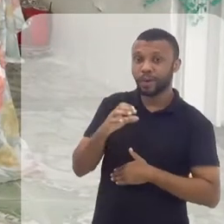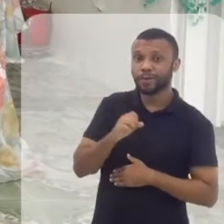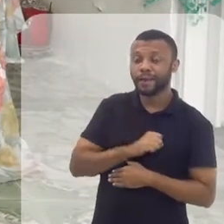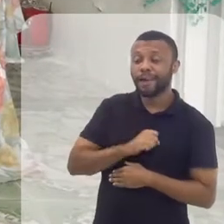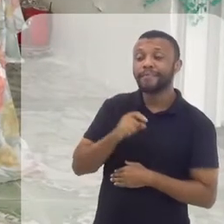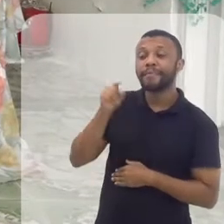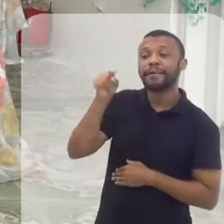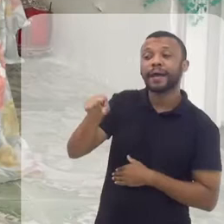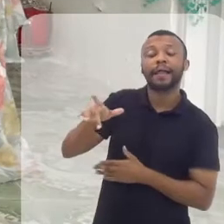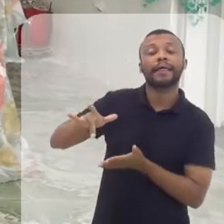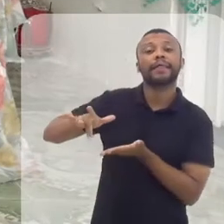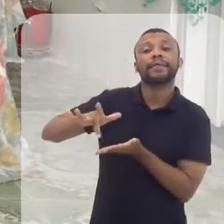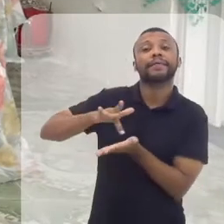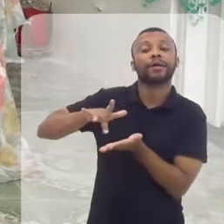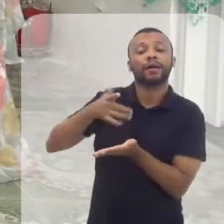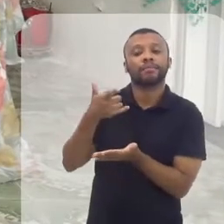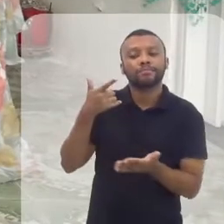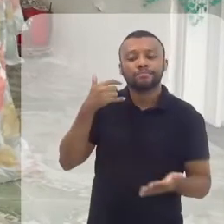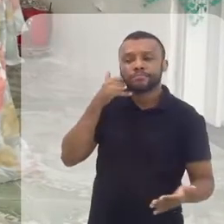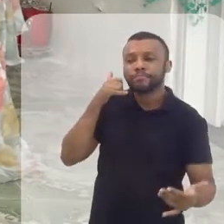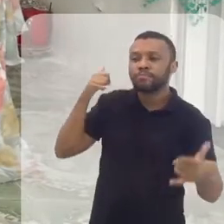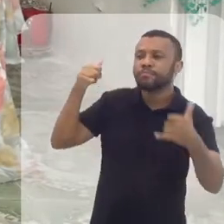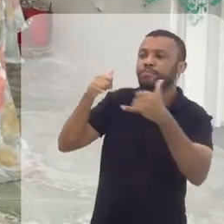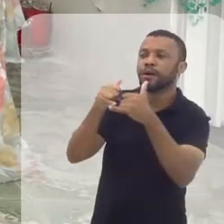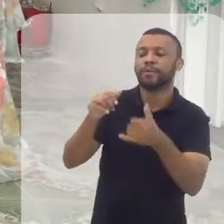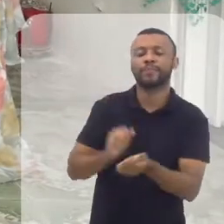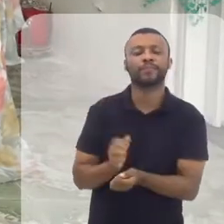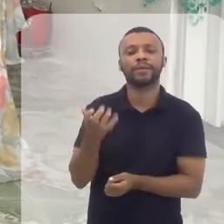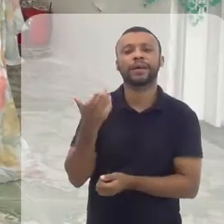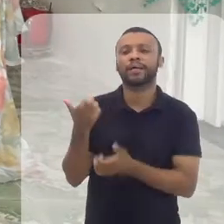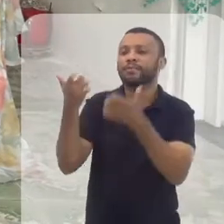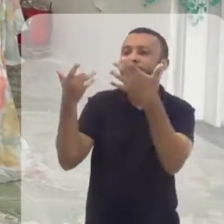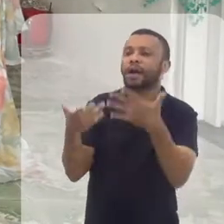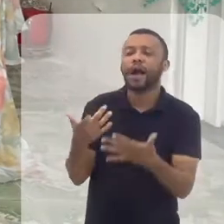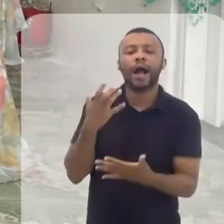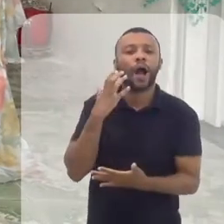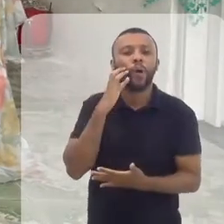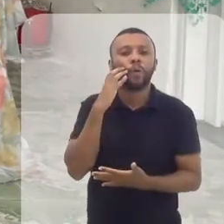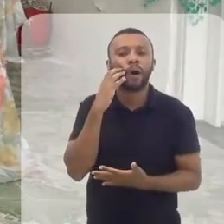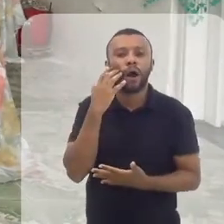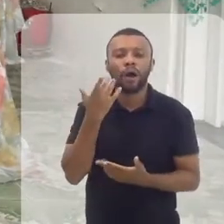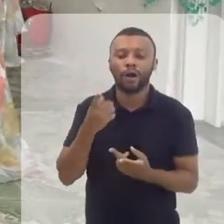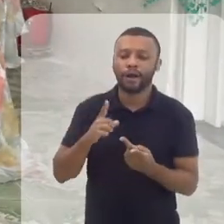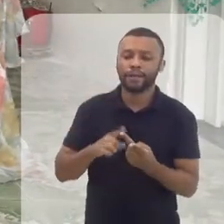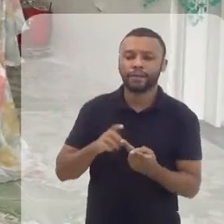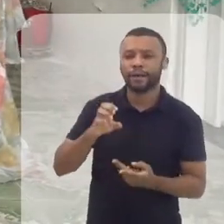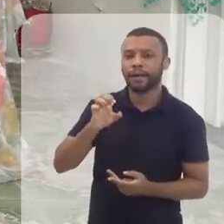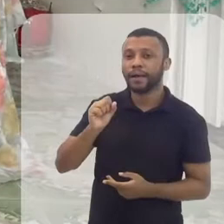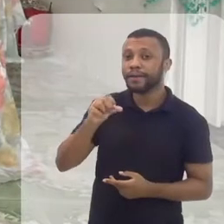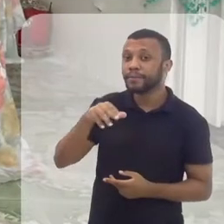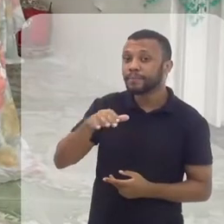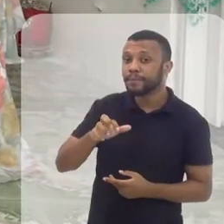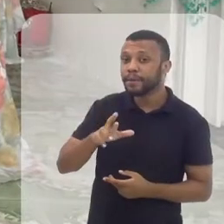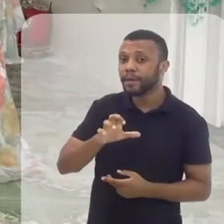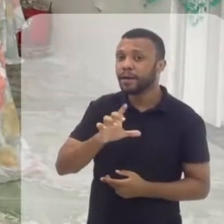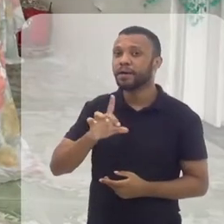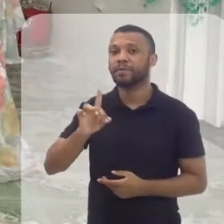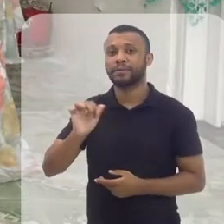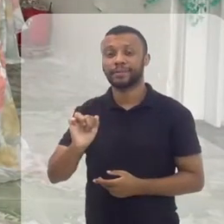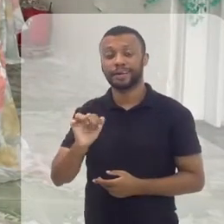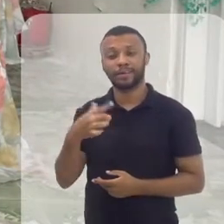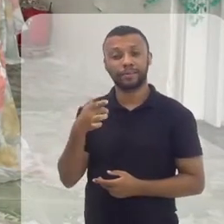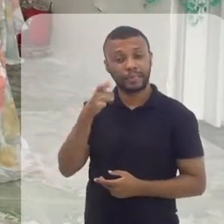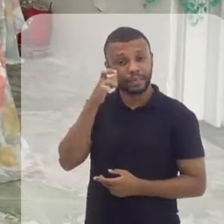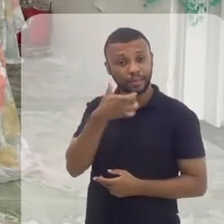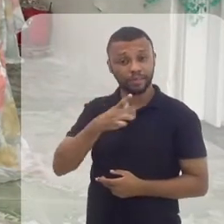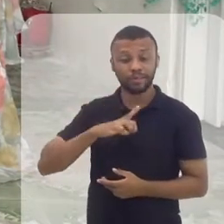que gostava daquela cigana. Tá? Então ligava, eu quero falar com a Rosa, eu quero falar com a Esmeralda. Tá? Então é interessante que